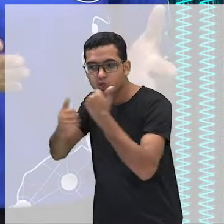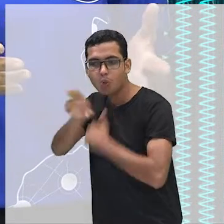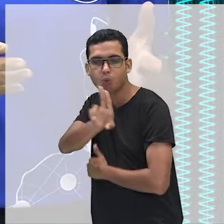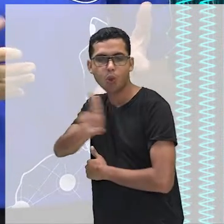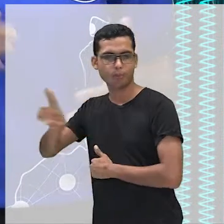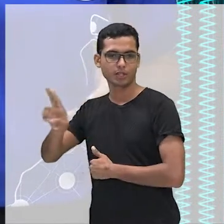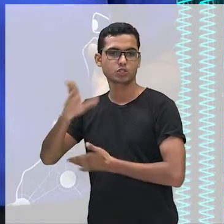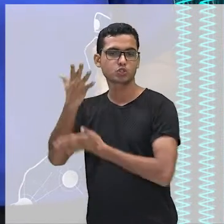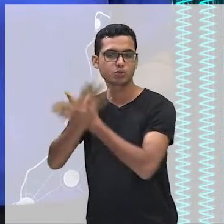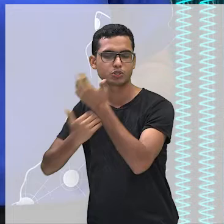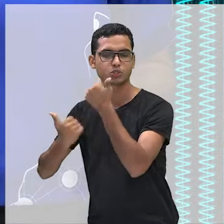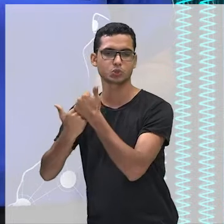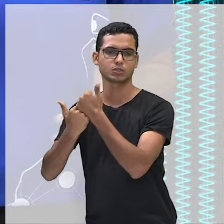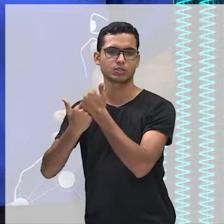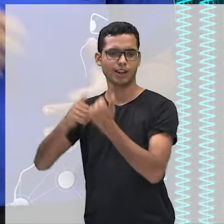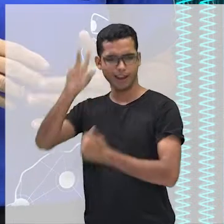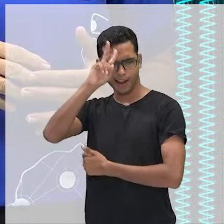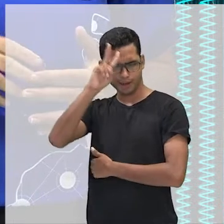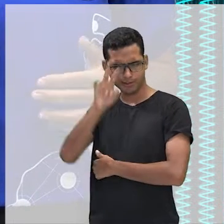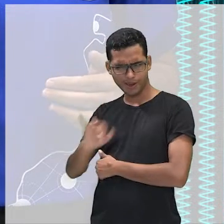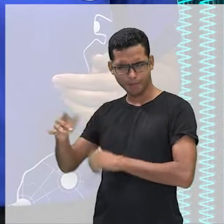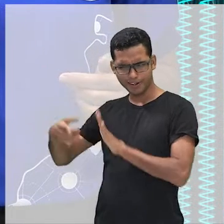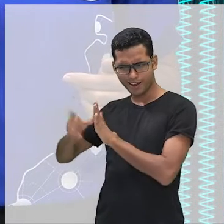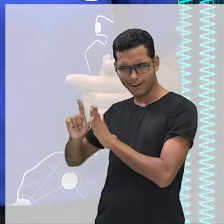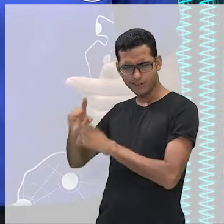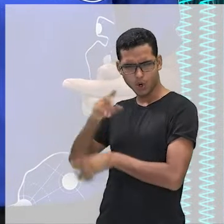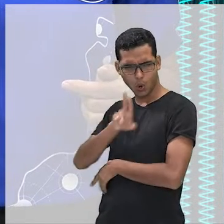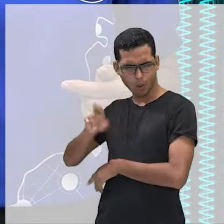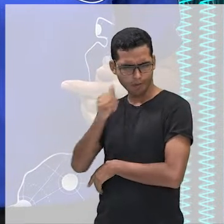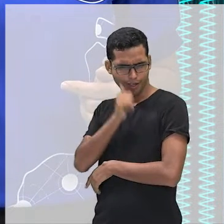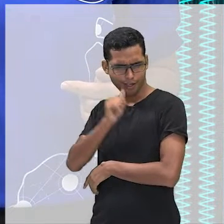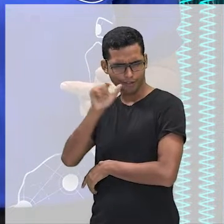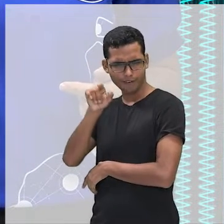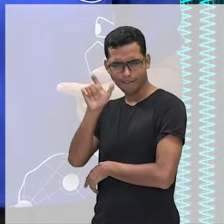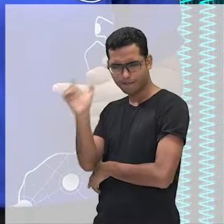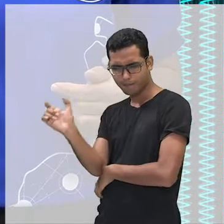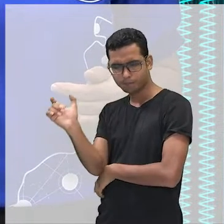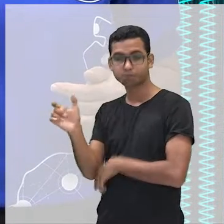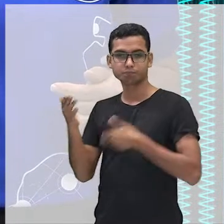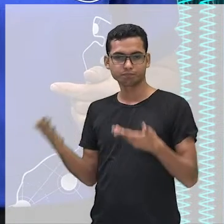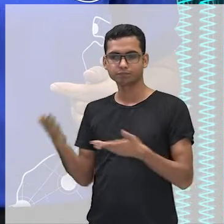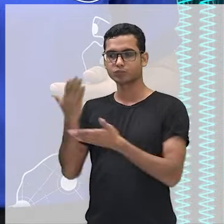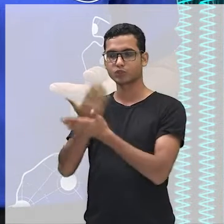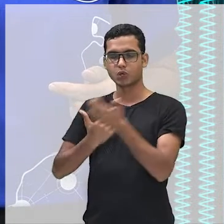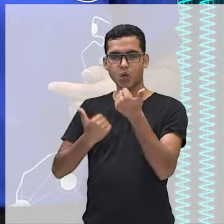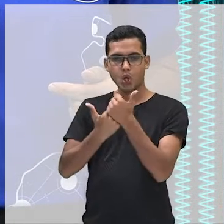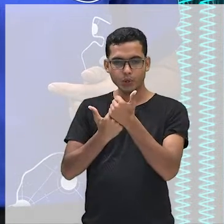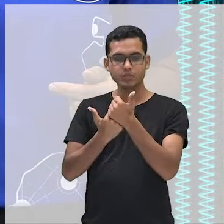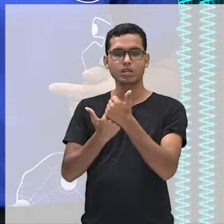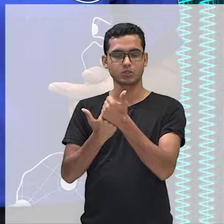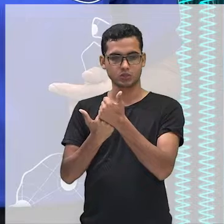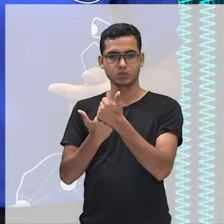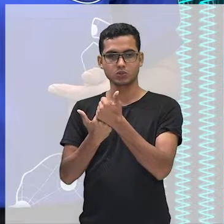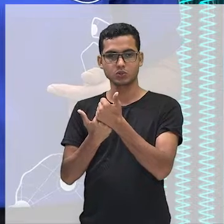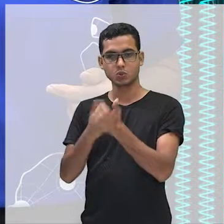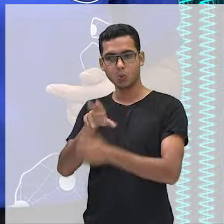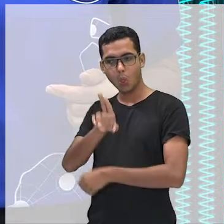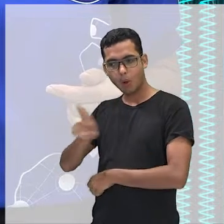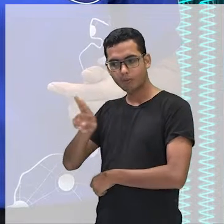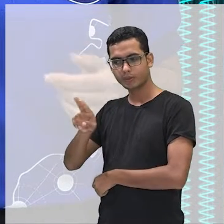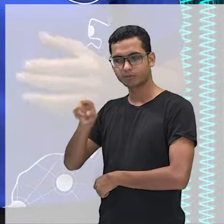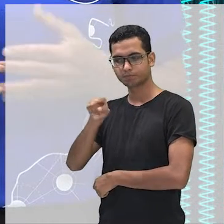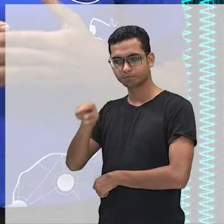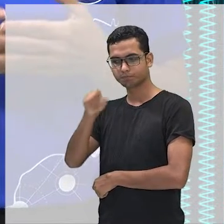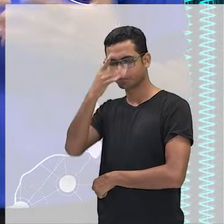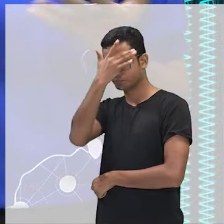lá na imagem? Da Victoria, não foi? Então, são usados para substituir o nome de alguém